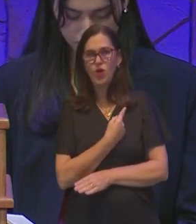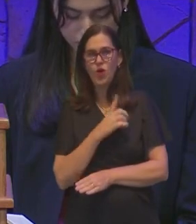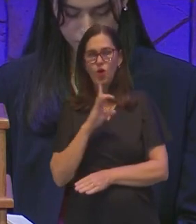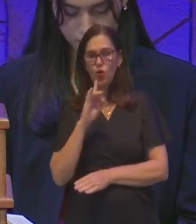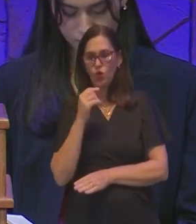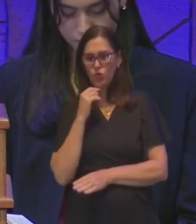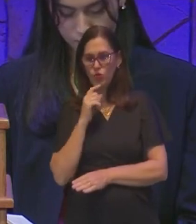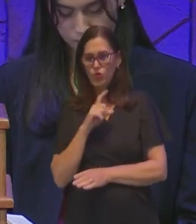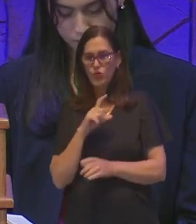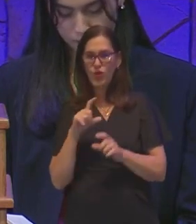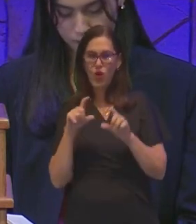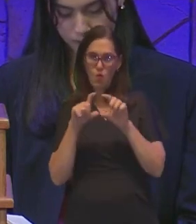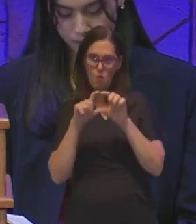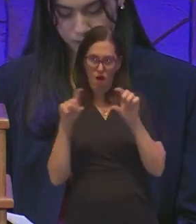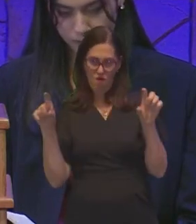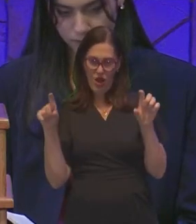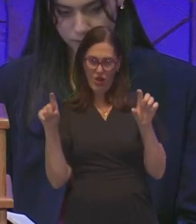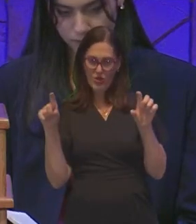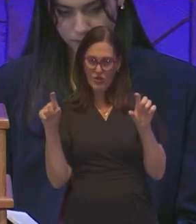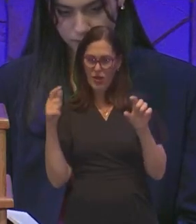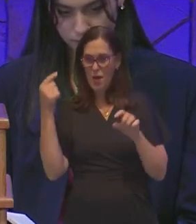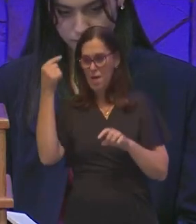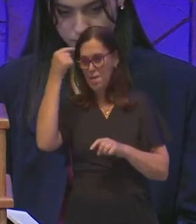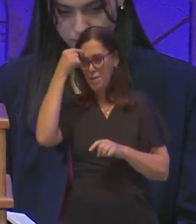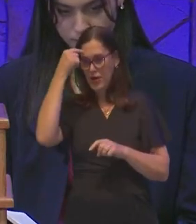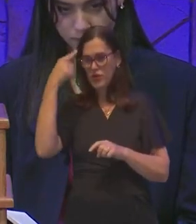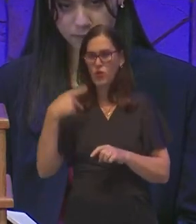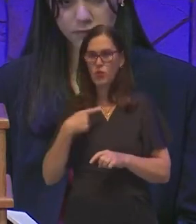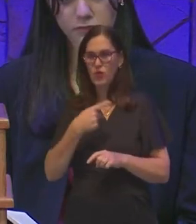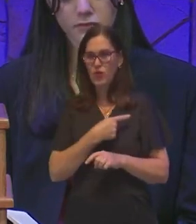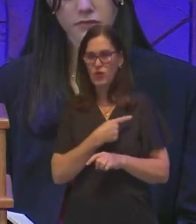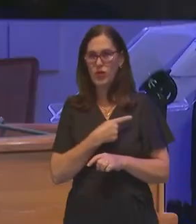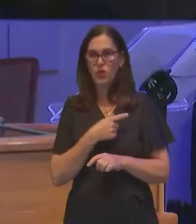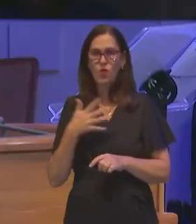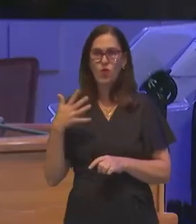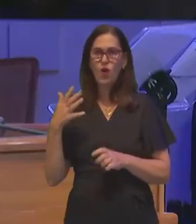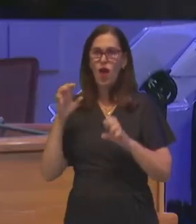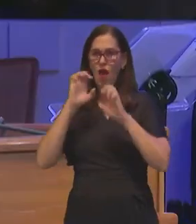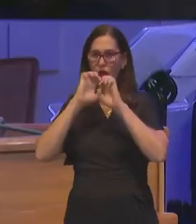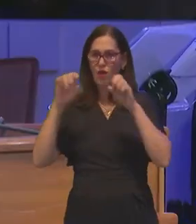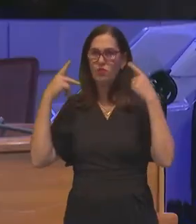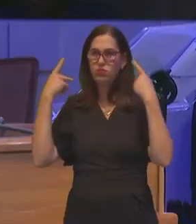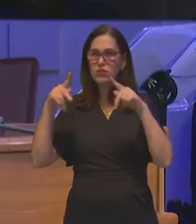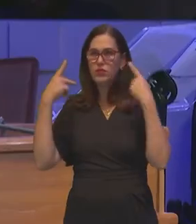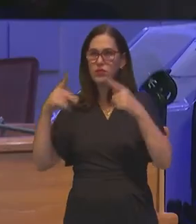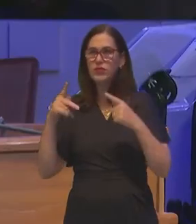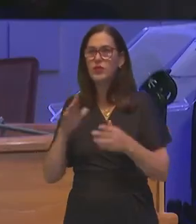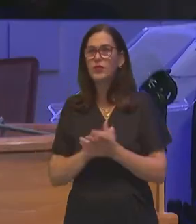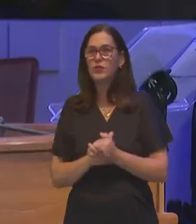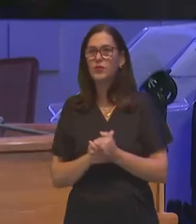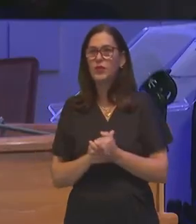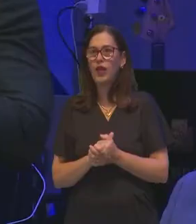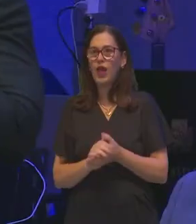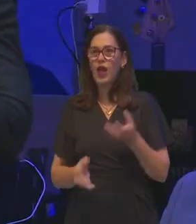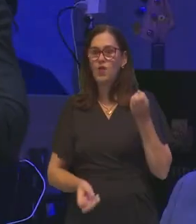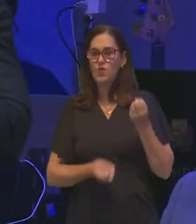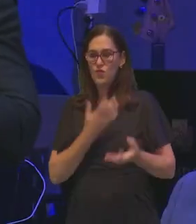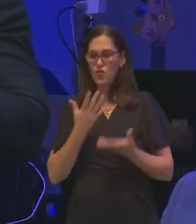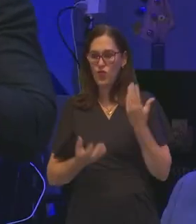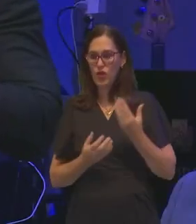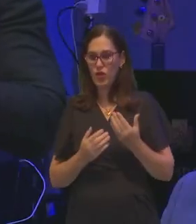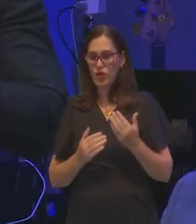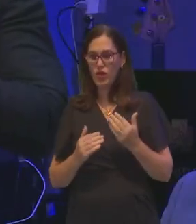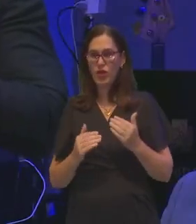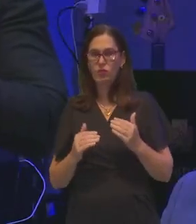vou parafrasear o pensamento do pastor Billy Graham, do evangelista Billy Graham. Ele disse: avivamento não é